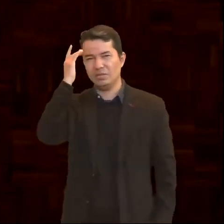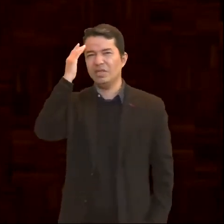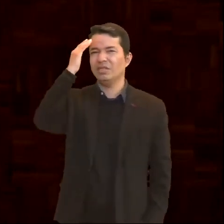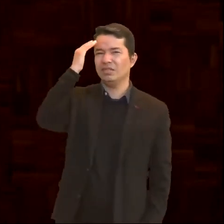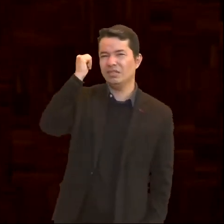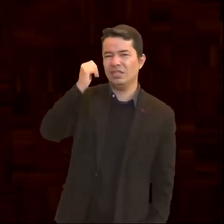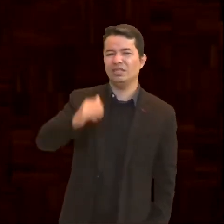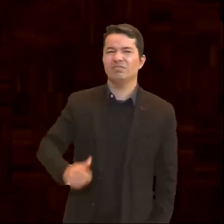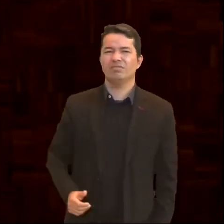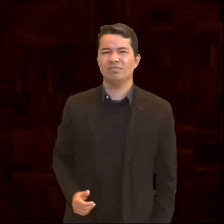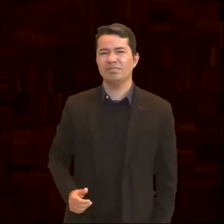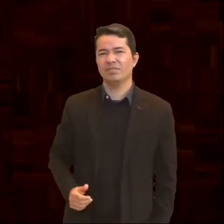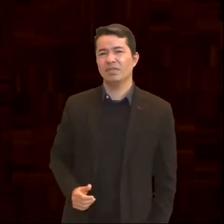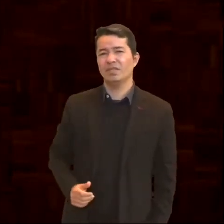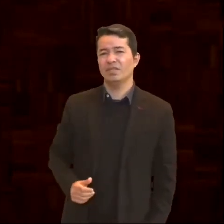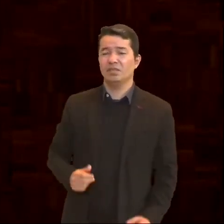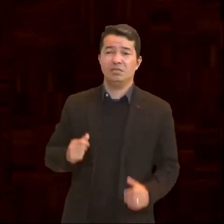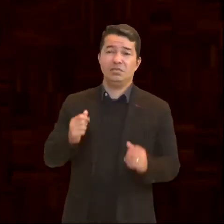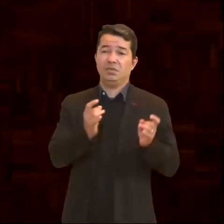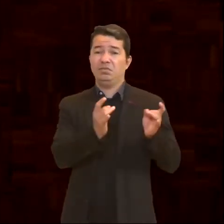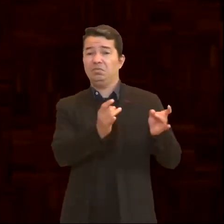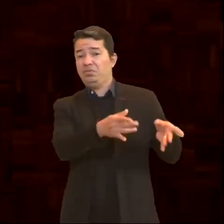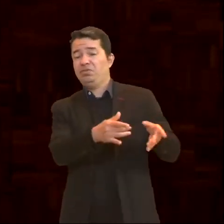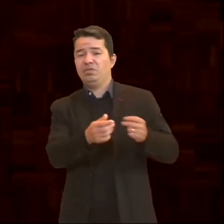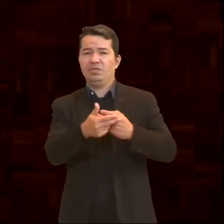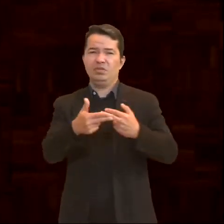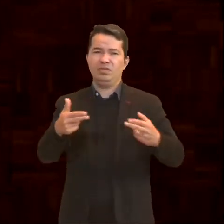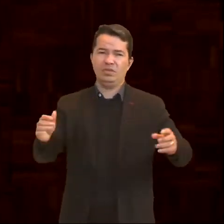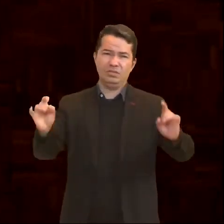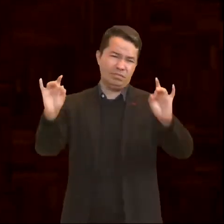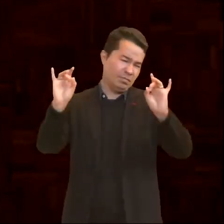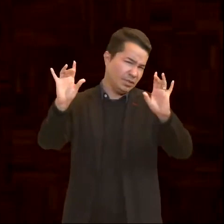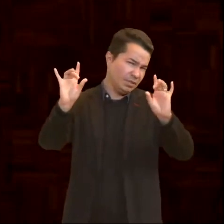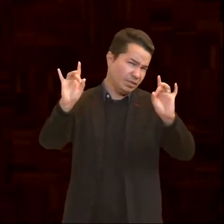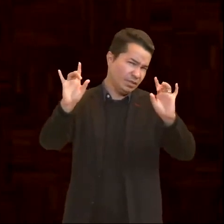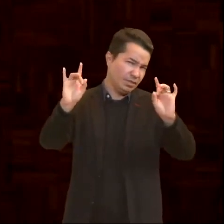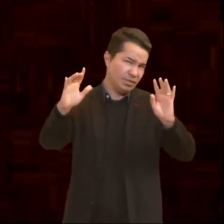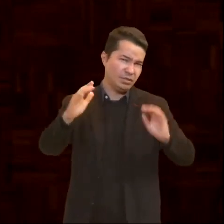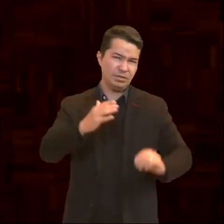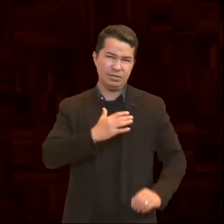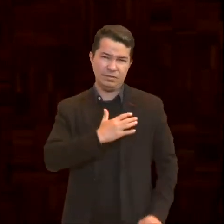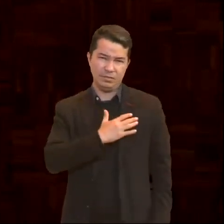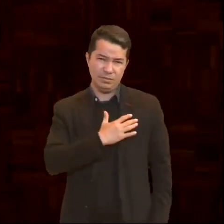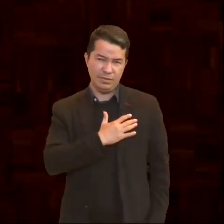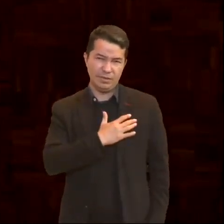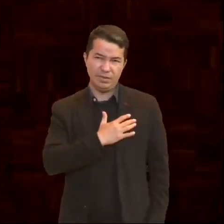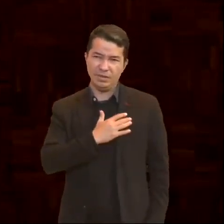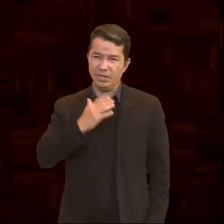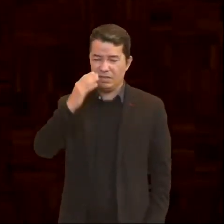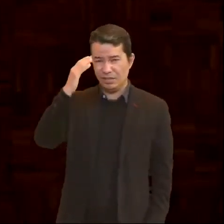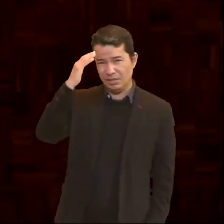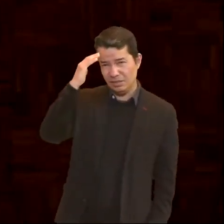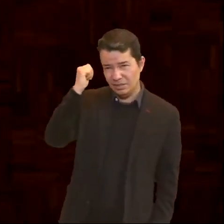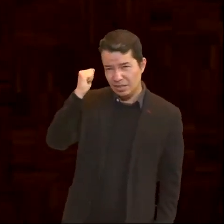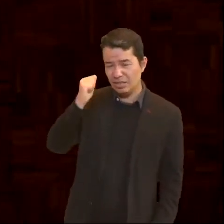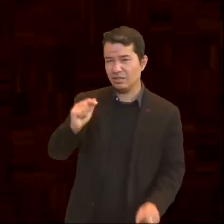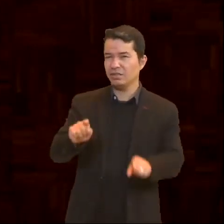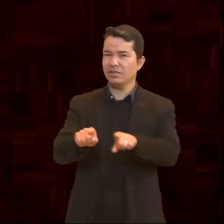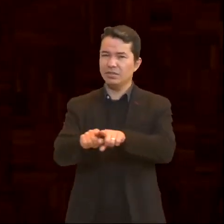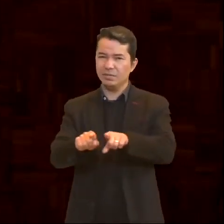são preciosas para mim. Eu sei, Senhor, que vou passar por